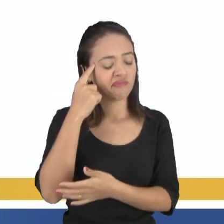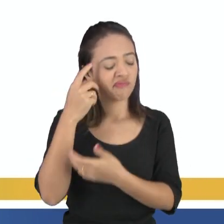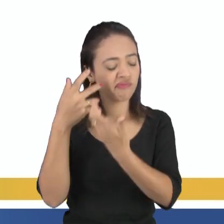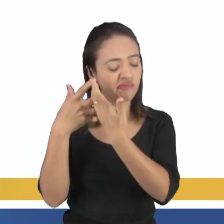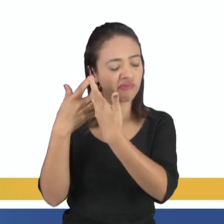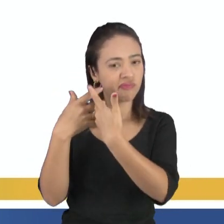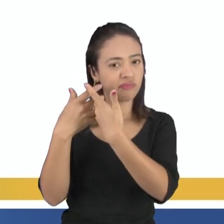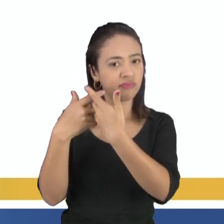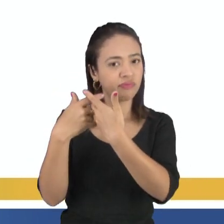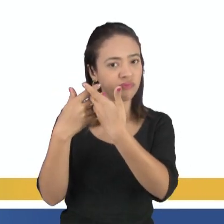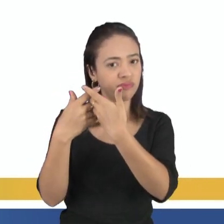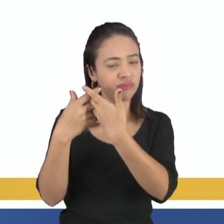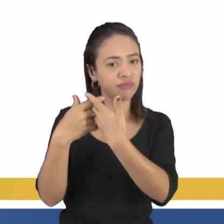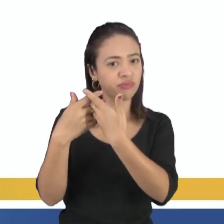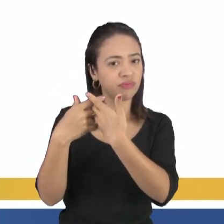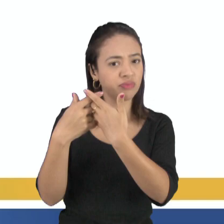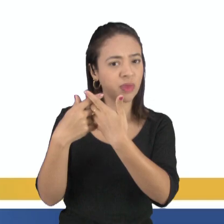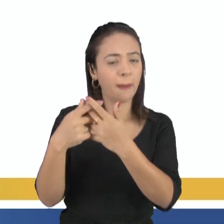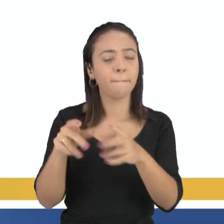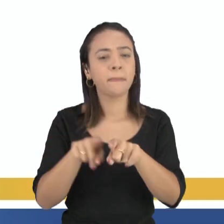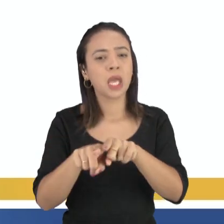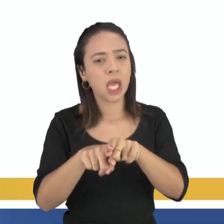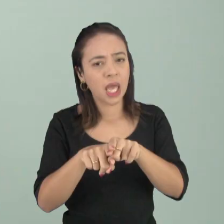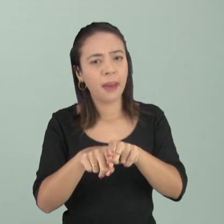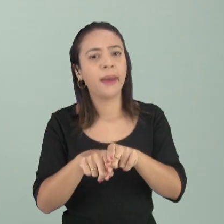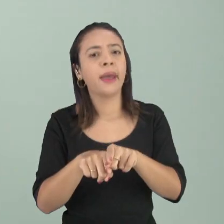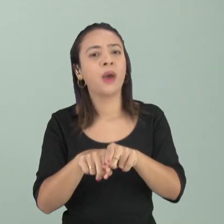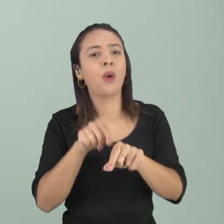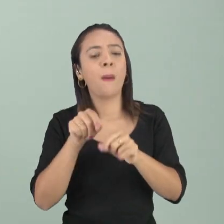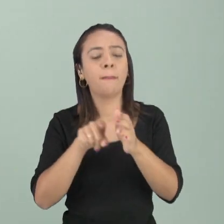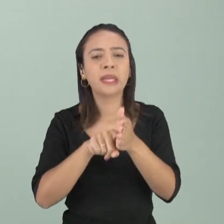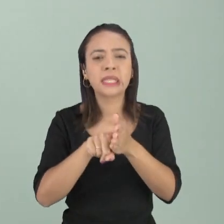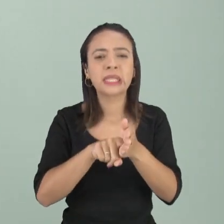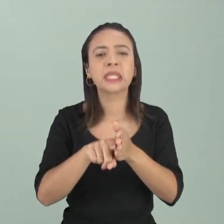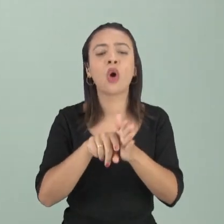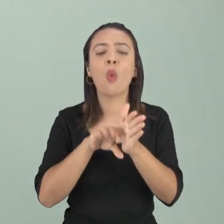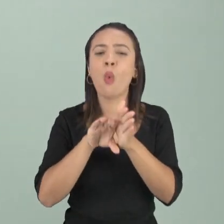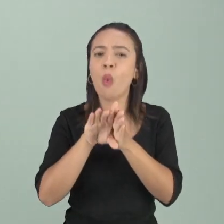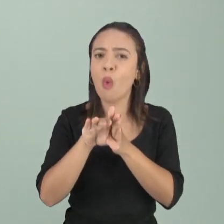paradinha, corra lá no Google, no seu caderno, no seu